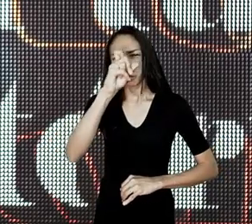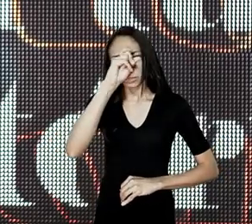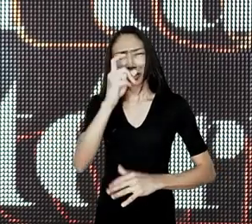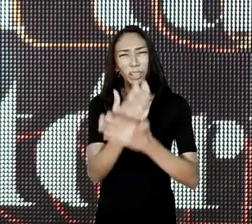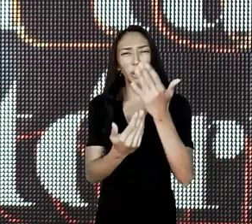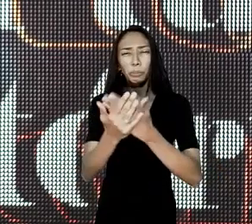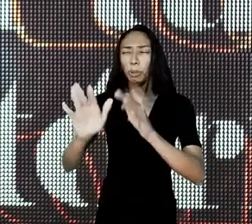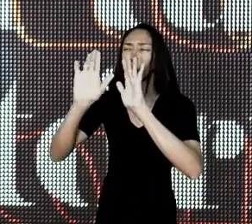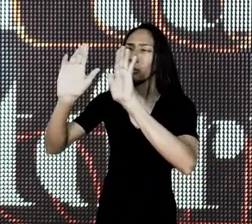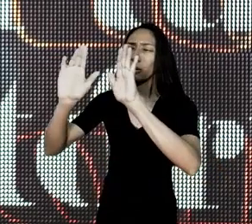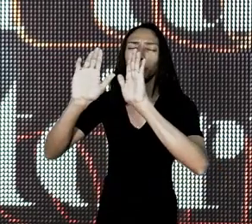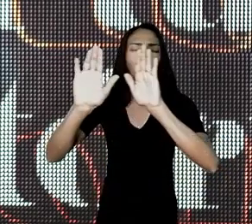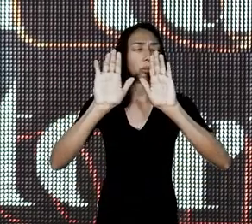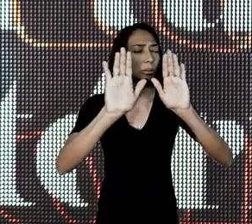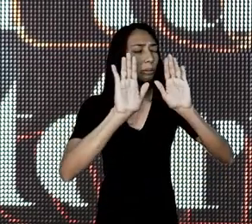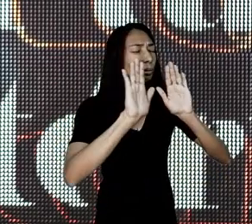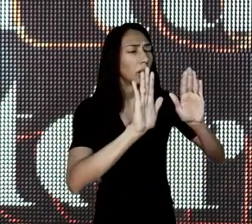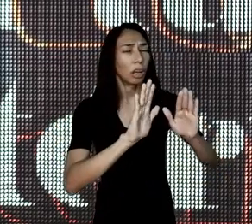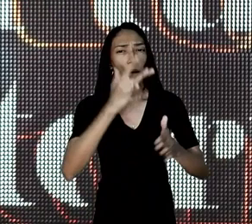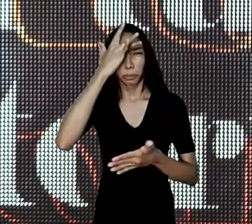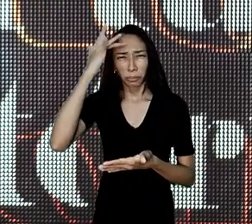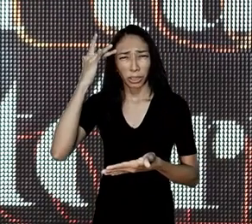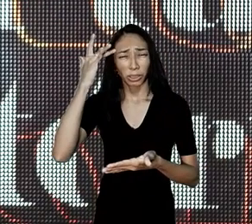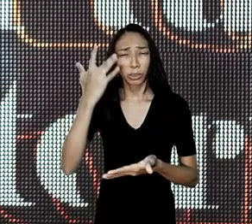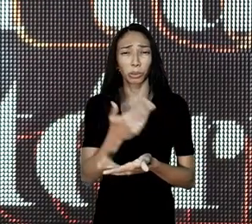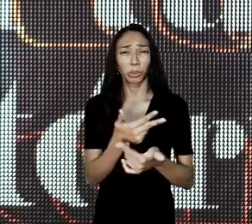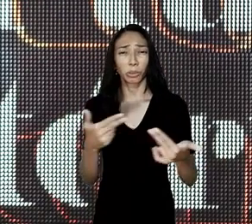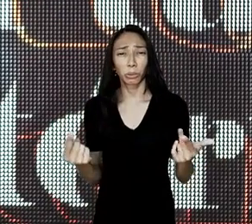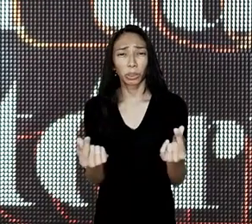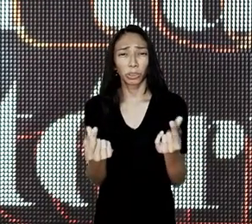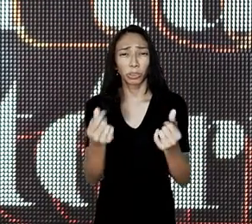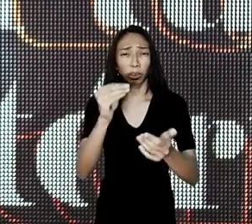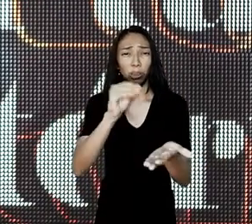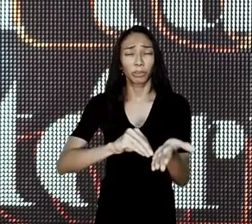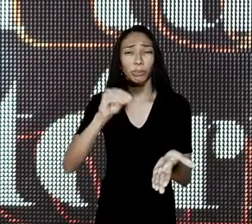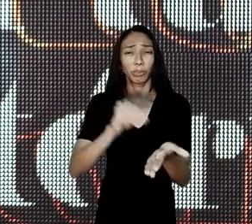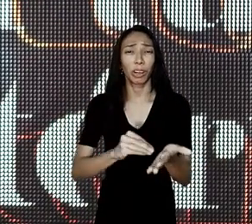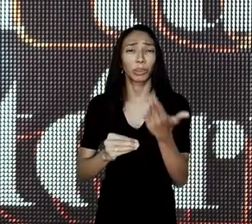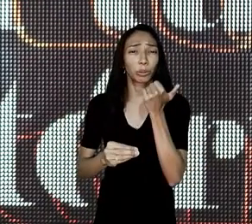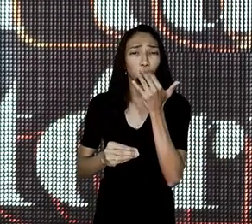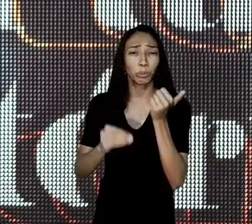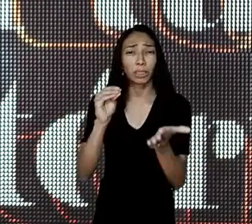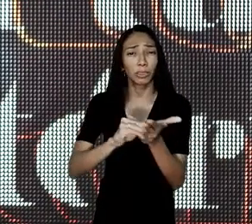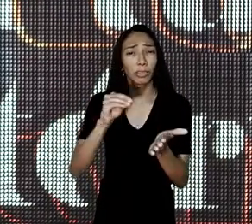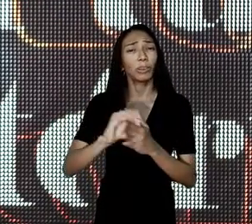mão. Vai ajudar aquela pessoa que está passando necessidade financeira, precisando de um prato de comida.